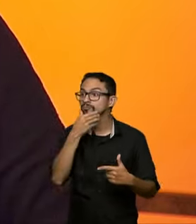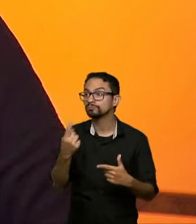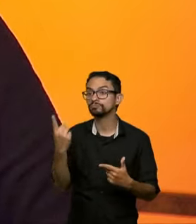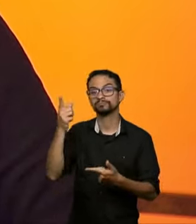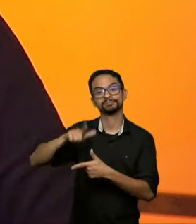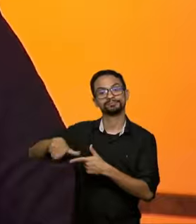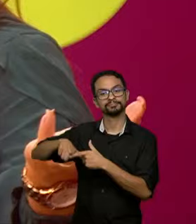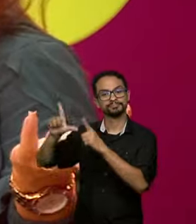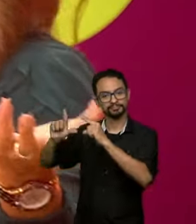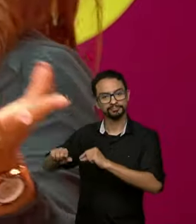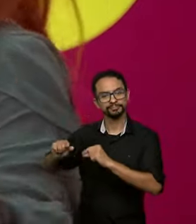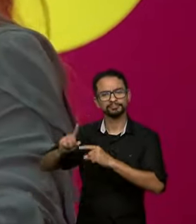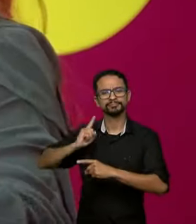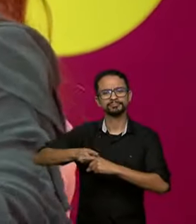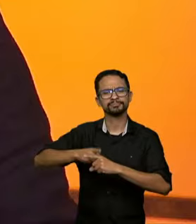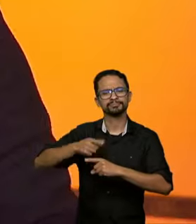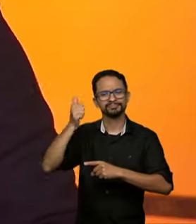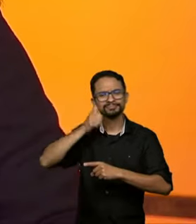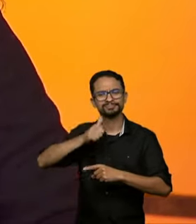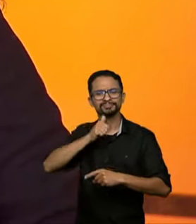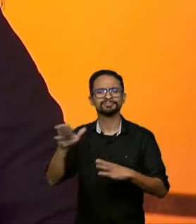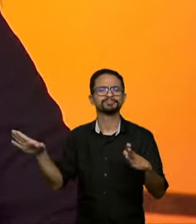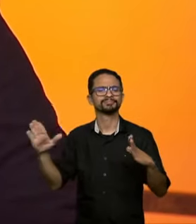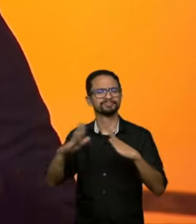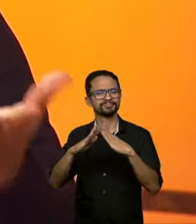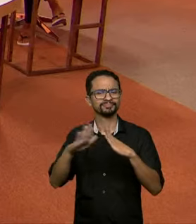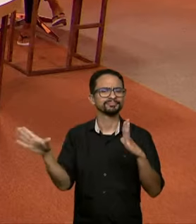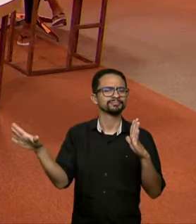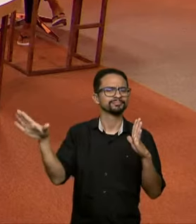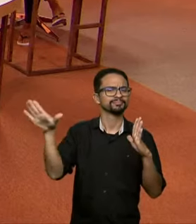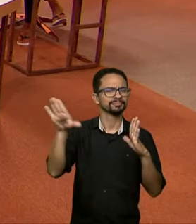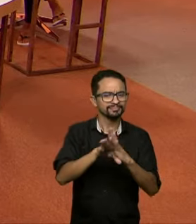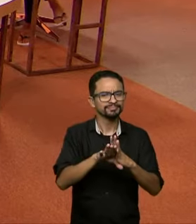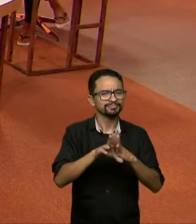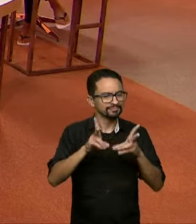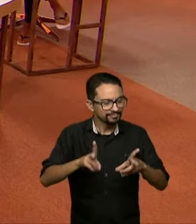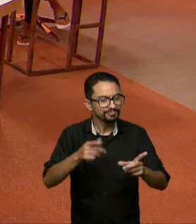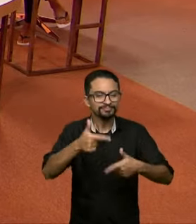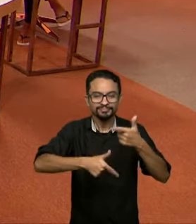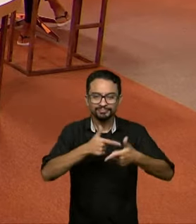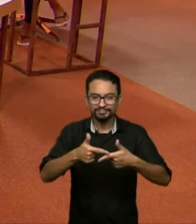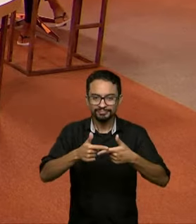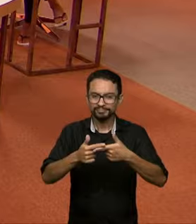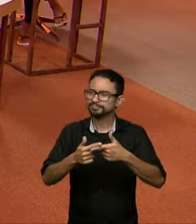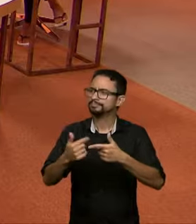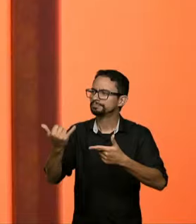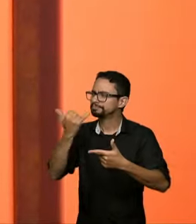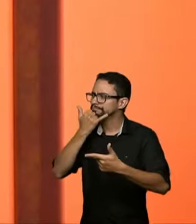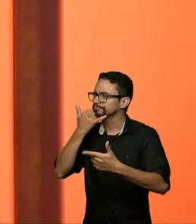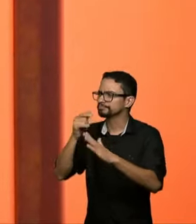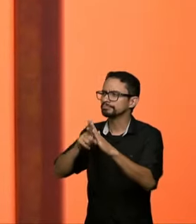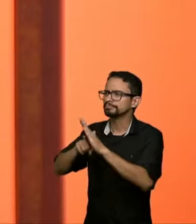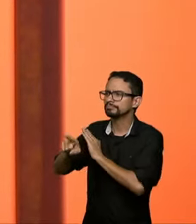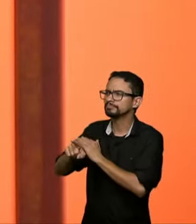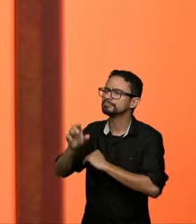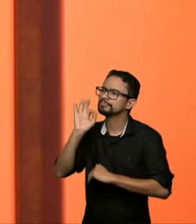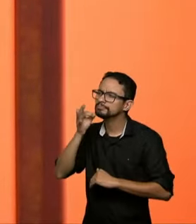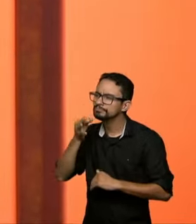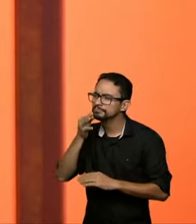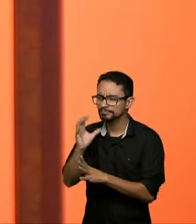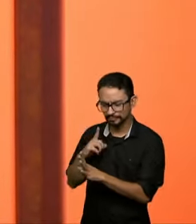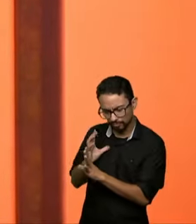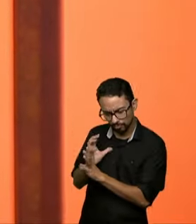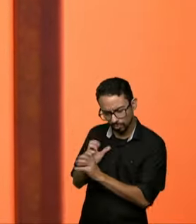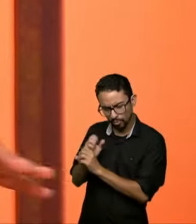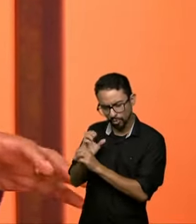jornada contínua, né? Ela não acaba os afazeres. Existe essa questão das 6 horas do café... Existe um quantitativo no